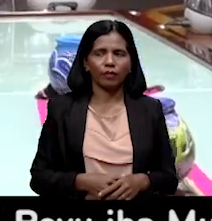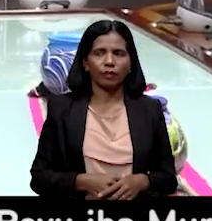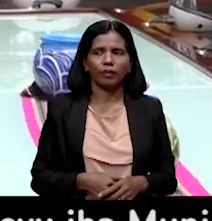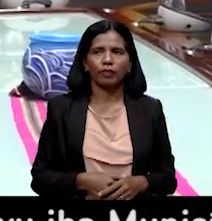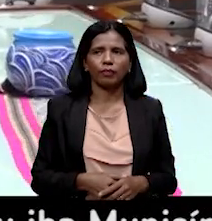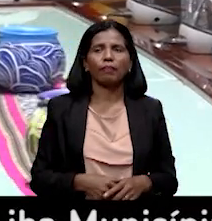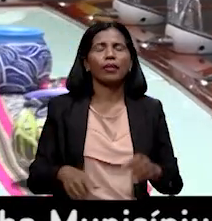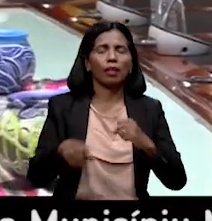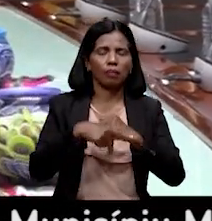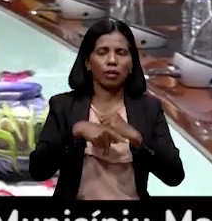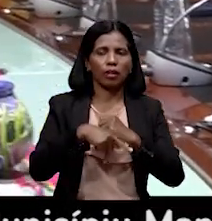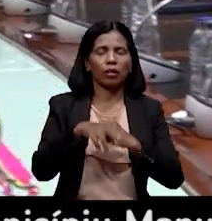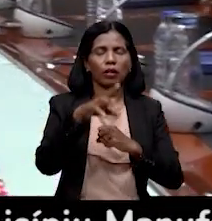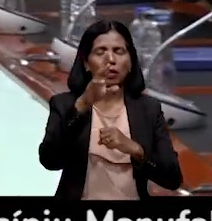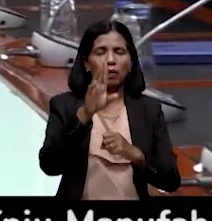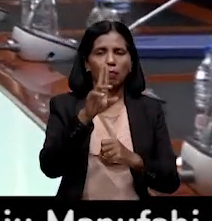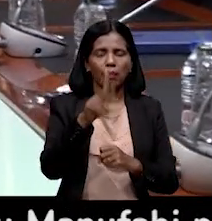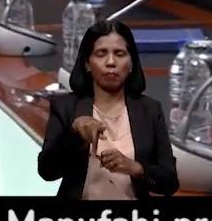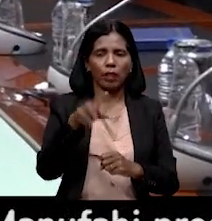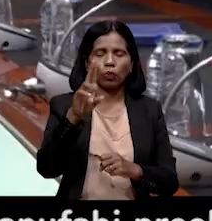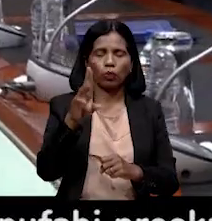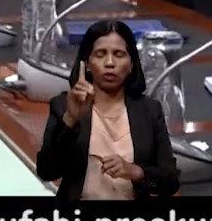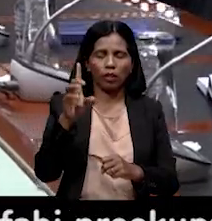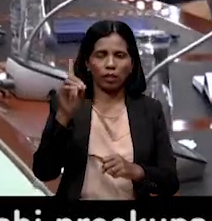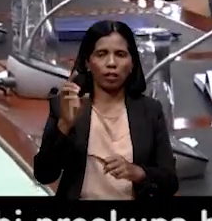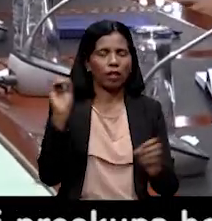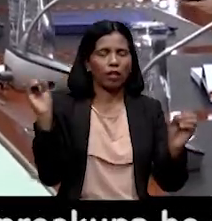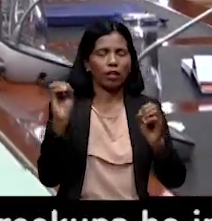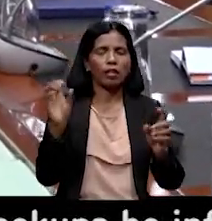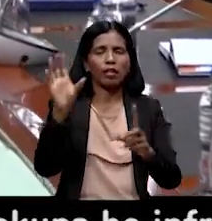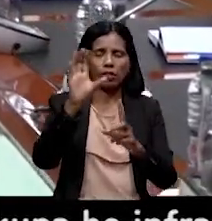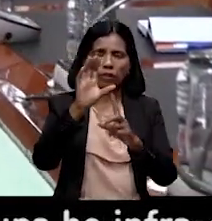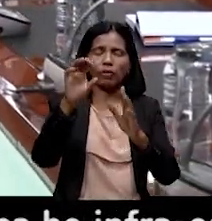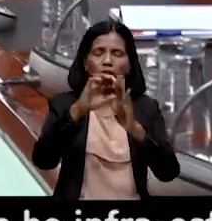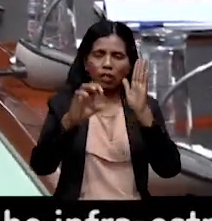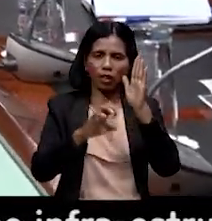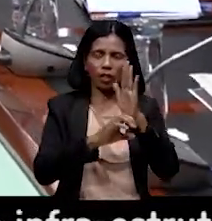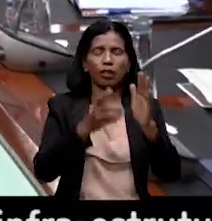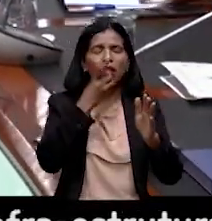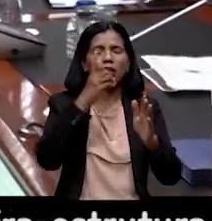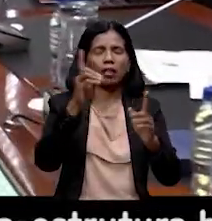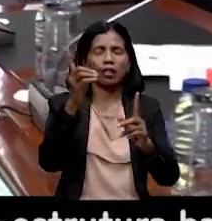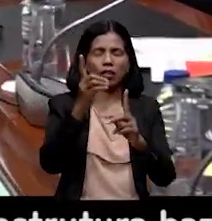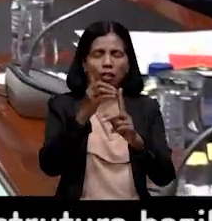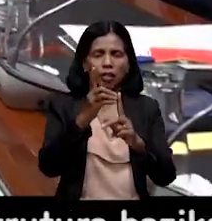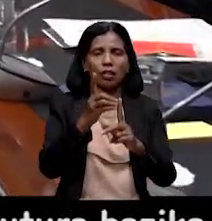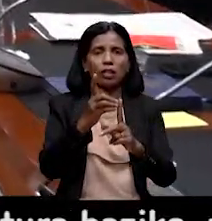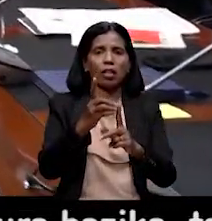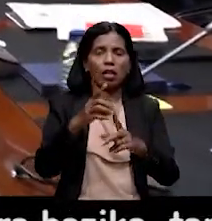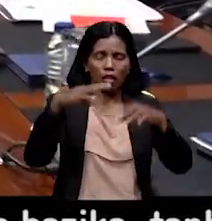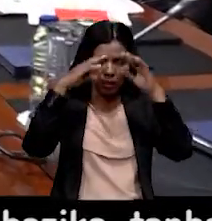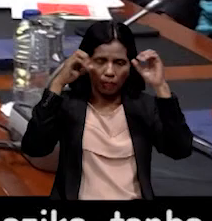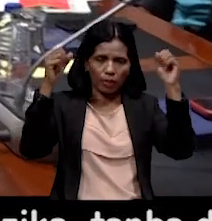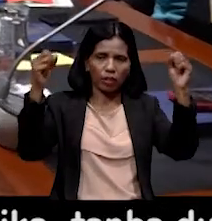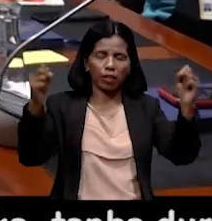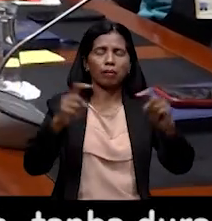Partido União de Desenvolvimento Democrático lai obsessão ba chefe de Estado a tu decreta loro em eleição presidencial, mas be apoio